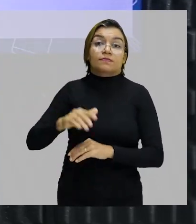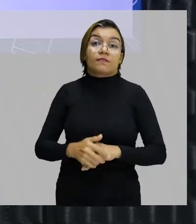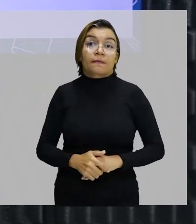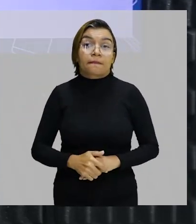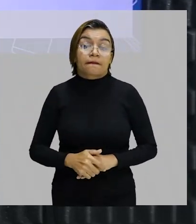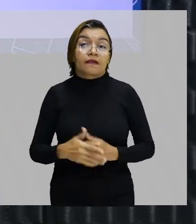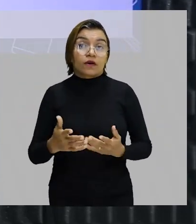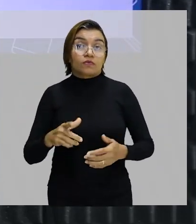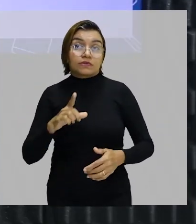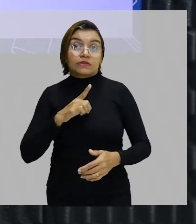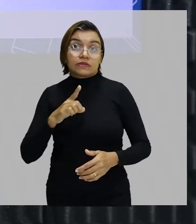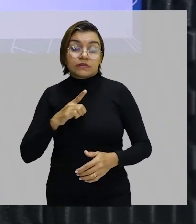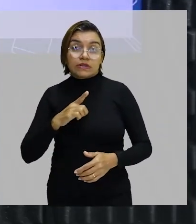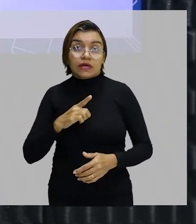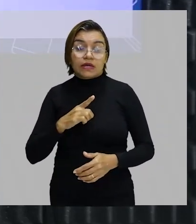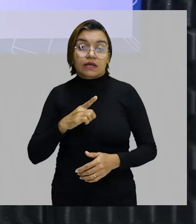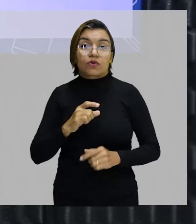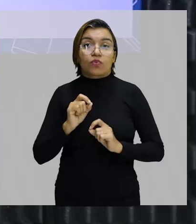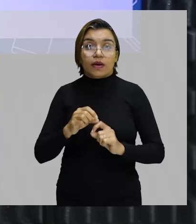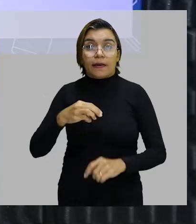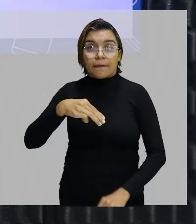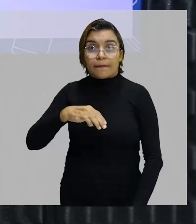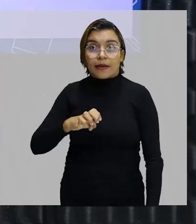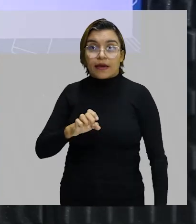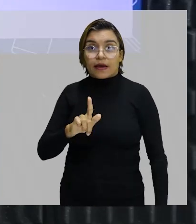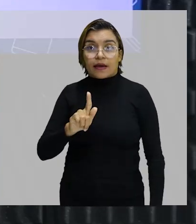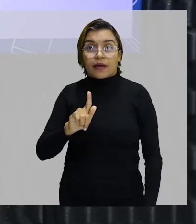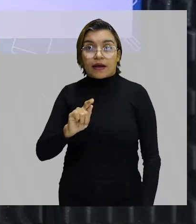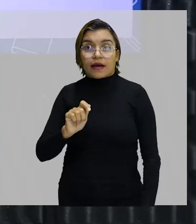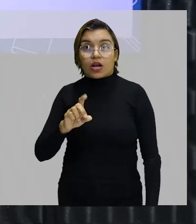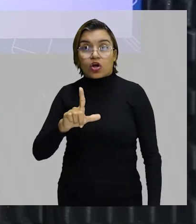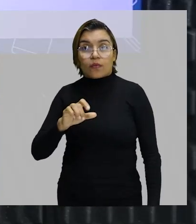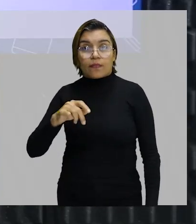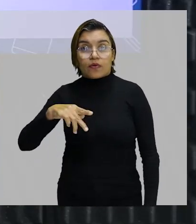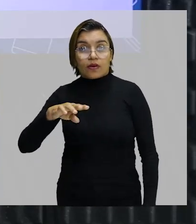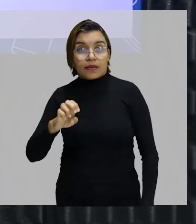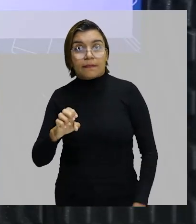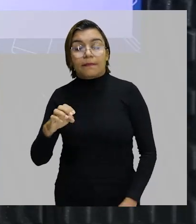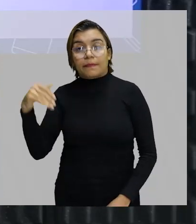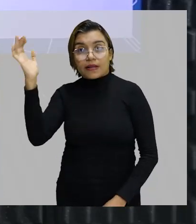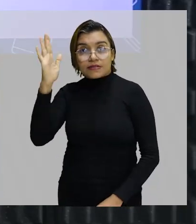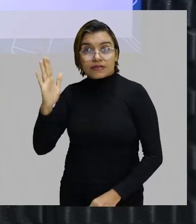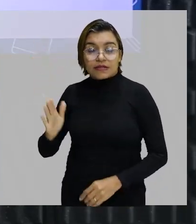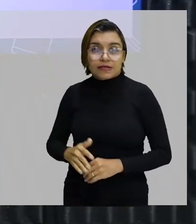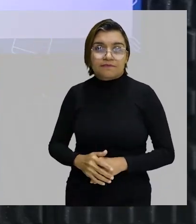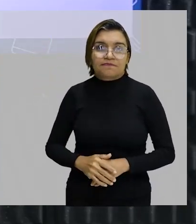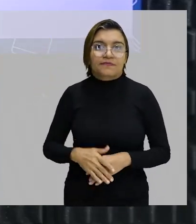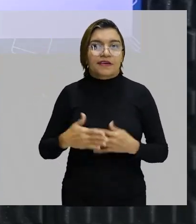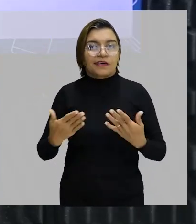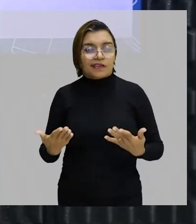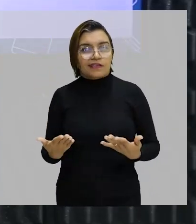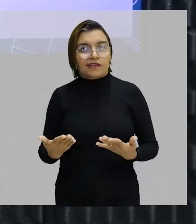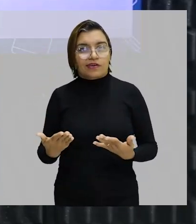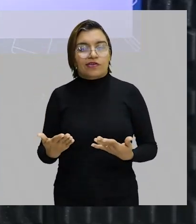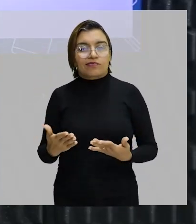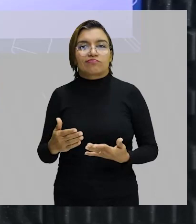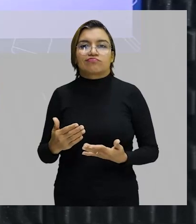aí a megalópole brasileira que vai aí consolidar esse nosso processo de urbanização. Então, galera, para